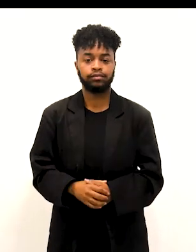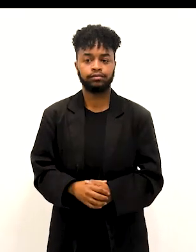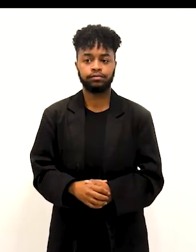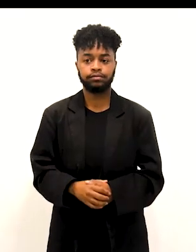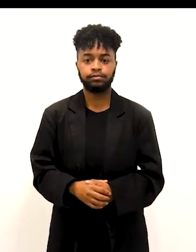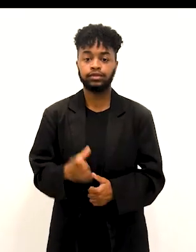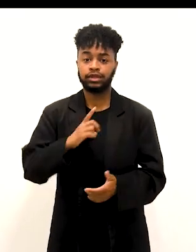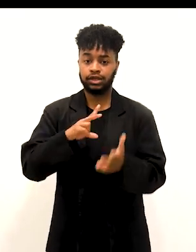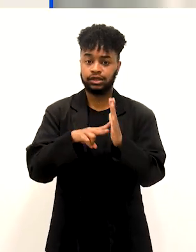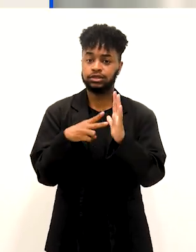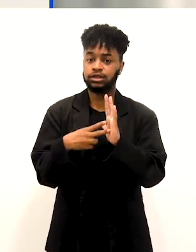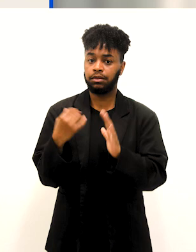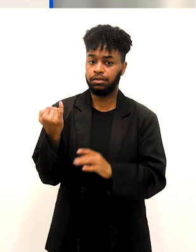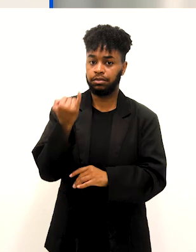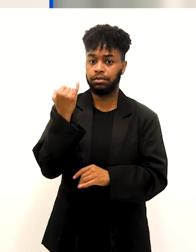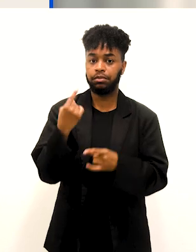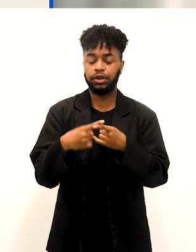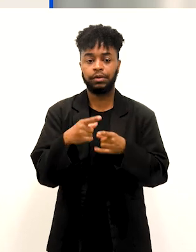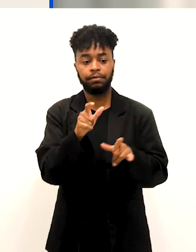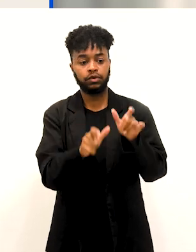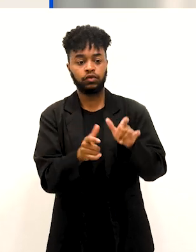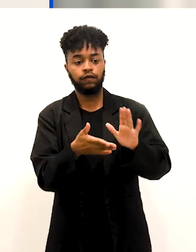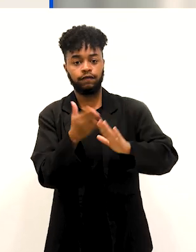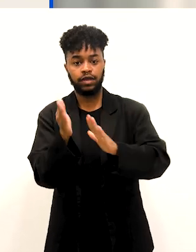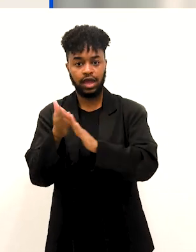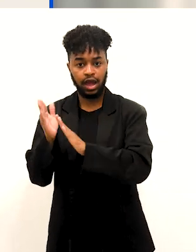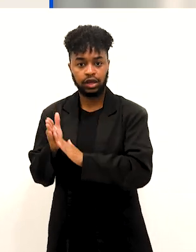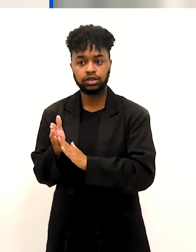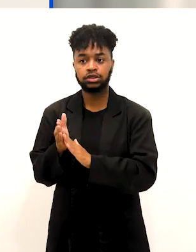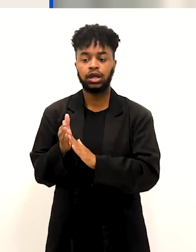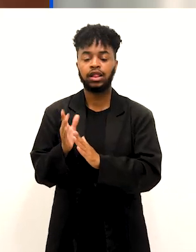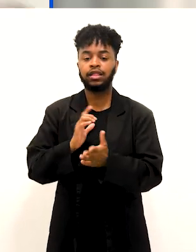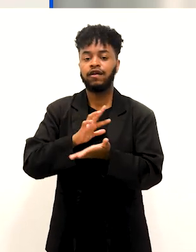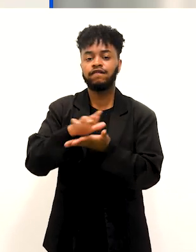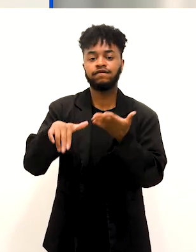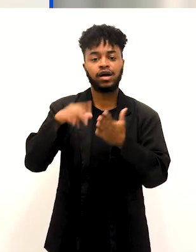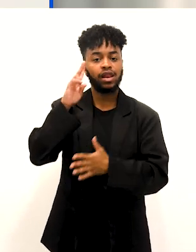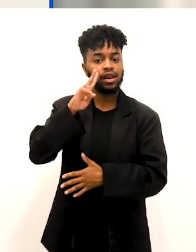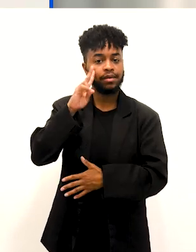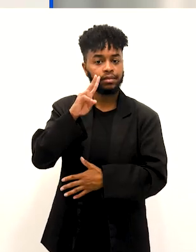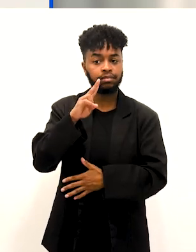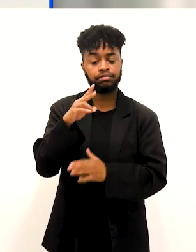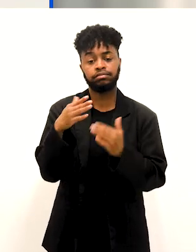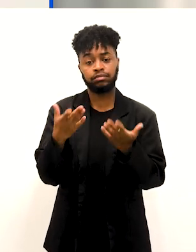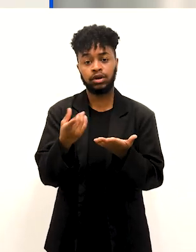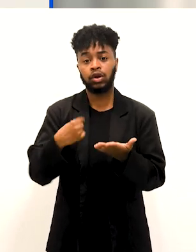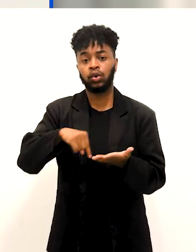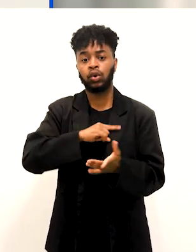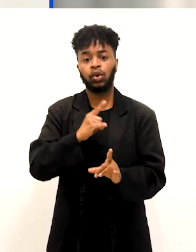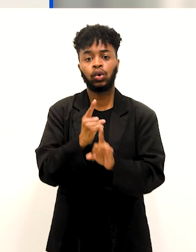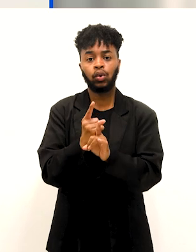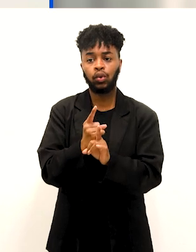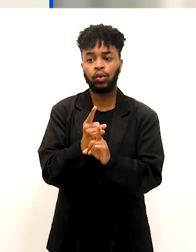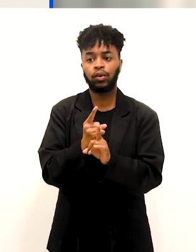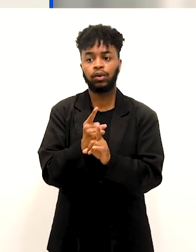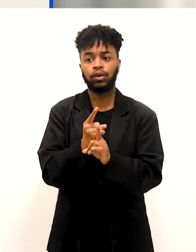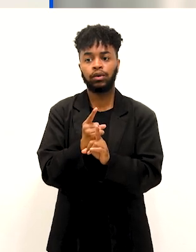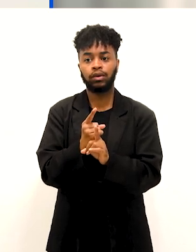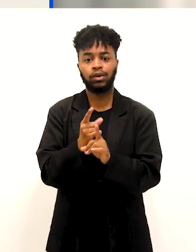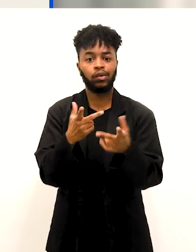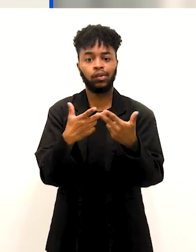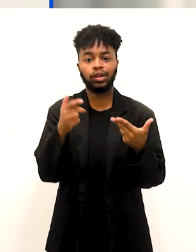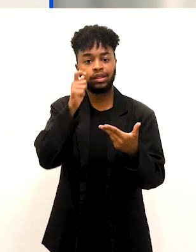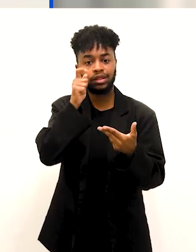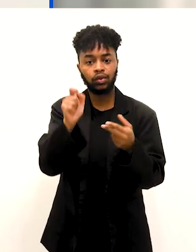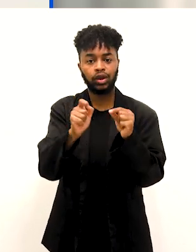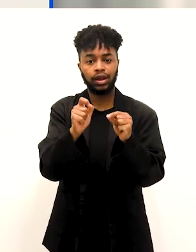Wagner? tem significado, né? As pessoas que viajam trazem várias lembranças. A gente achou uma lembrança muito